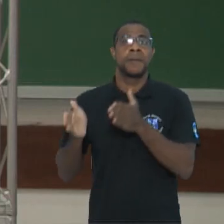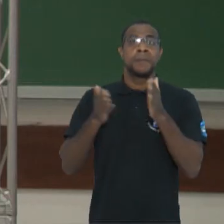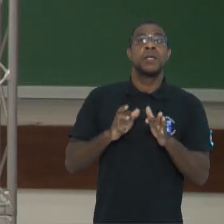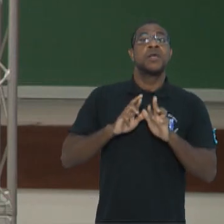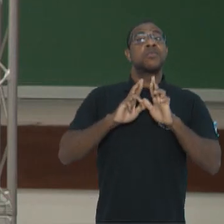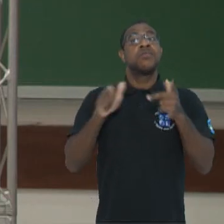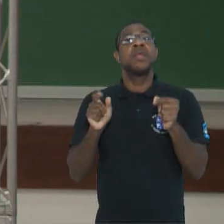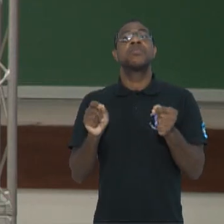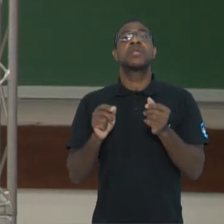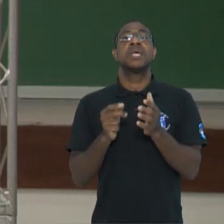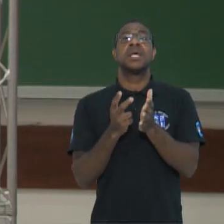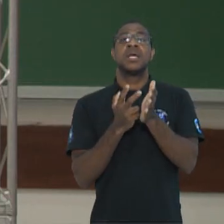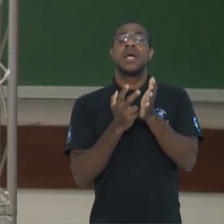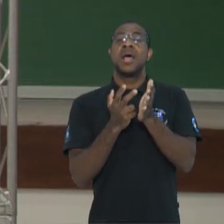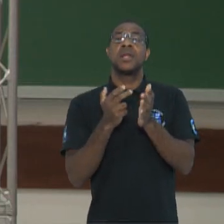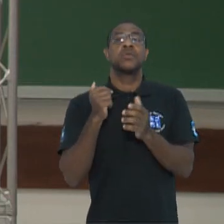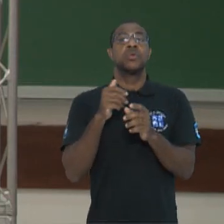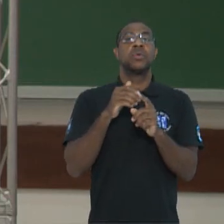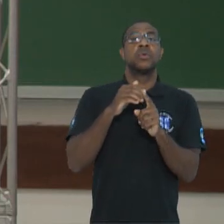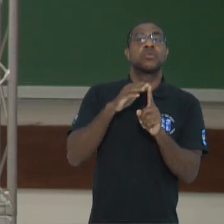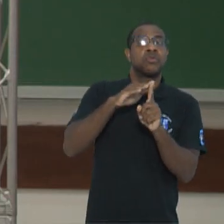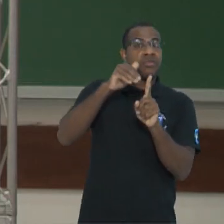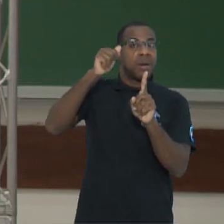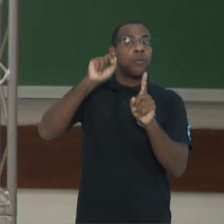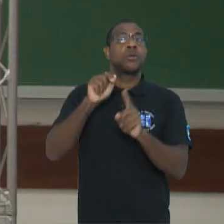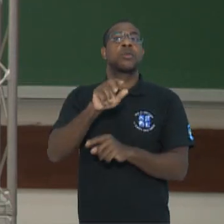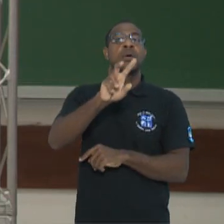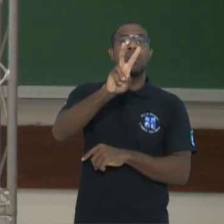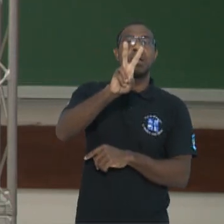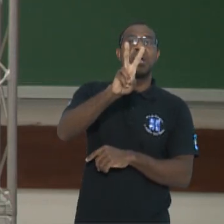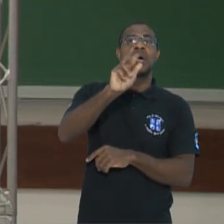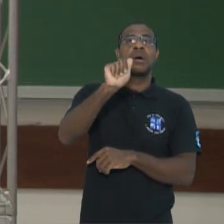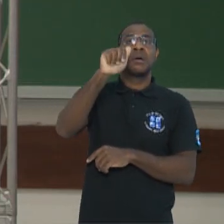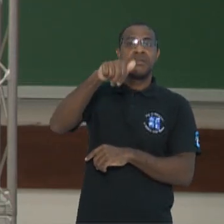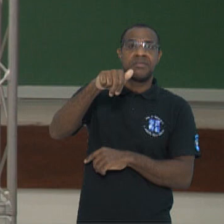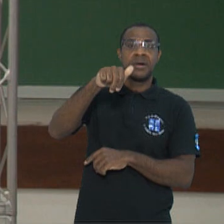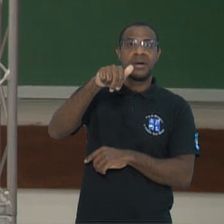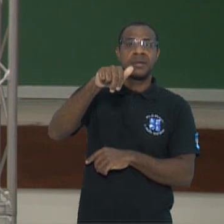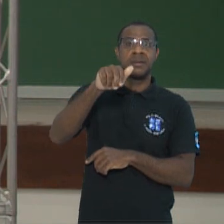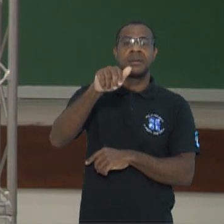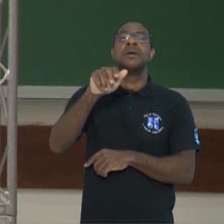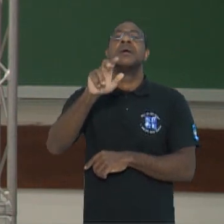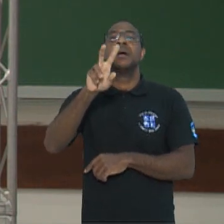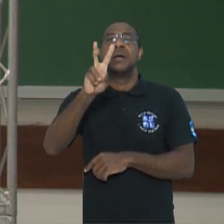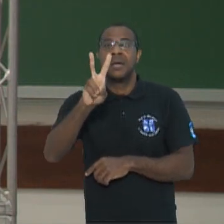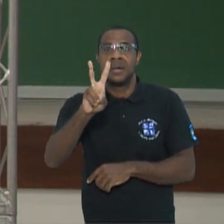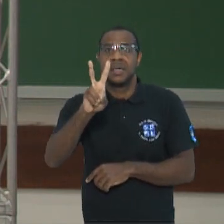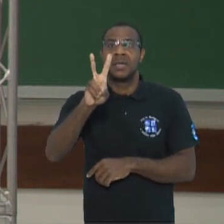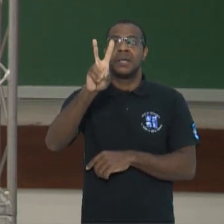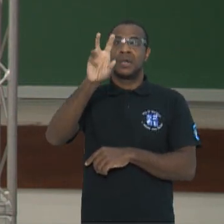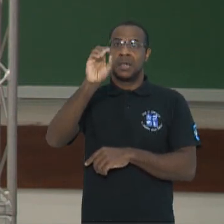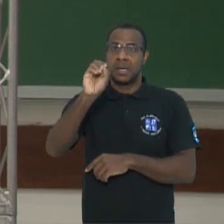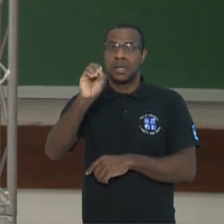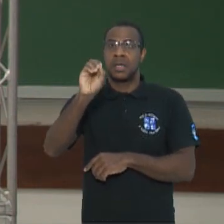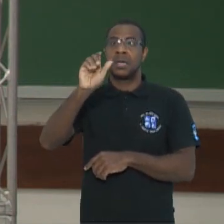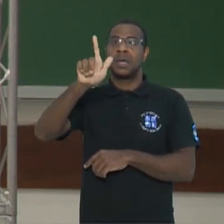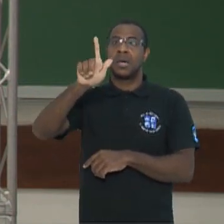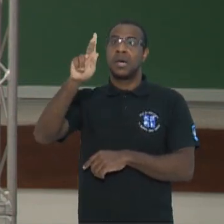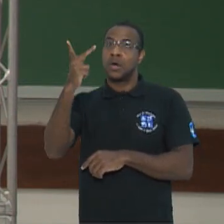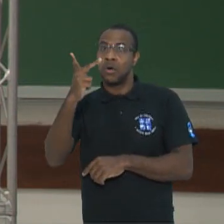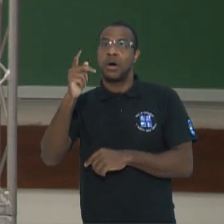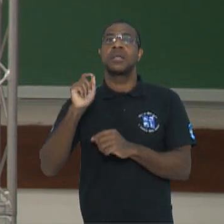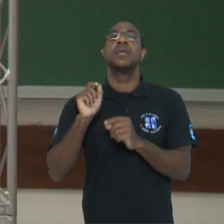Será que, realmente, o Vincent Van Gogh era uma pessoa alegre? Né? Tá aí uma ideia, vocês darem uma pesquisada sobre